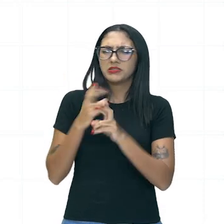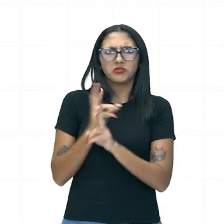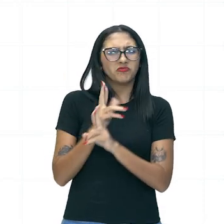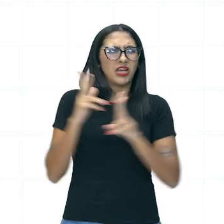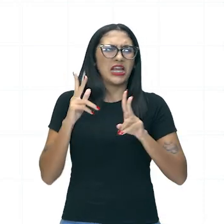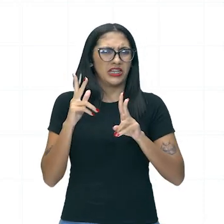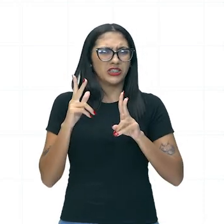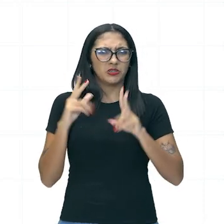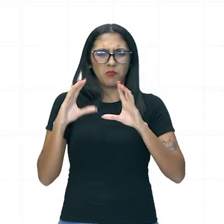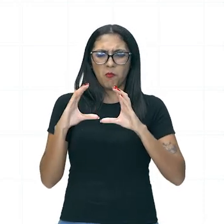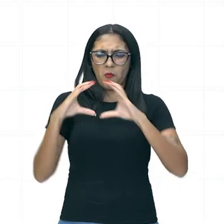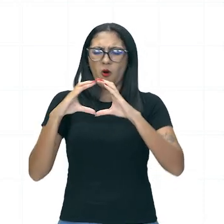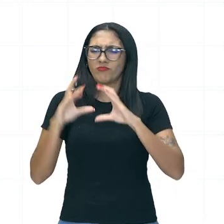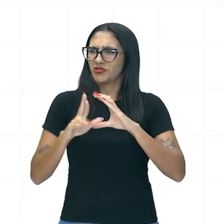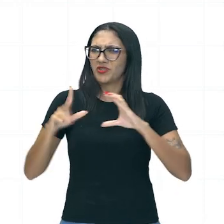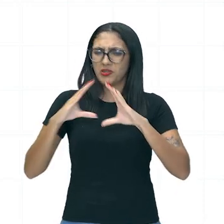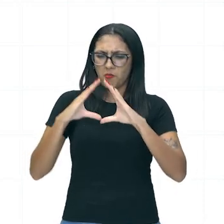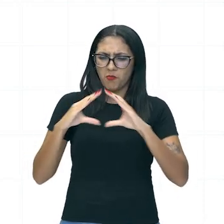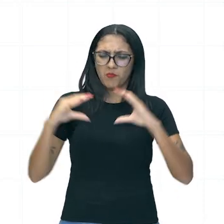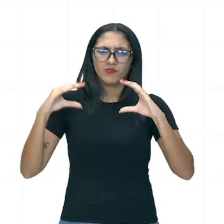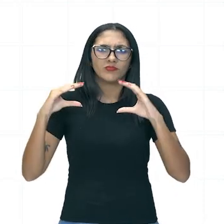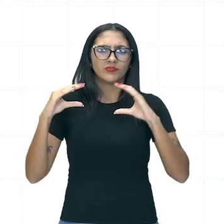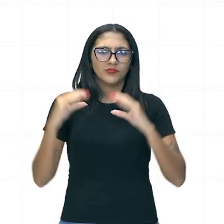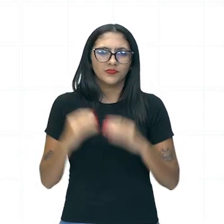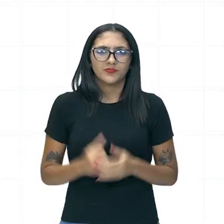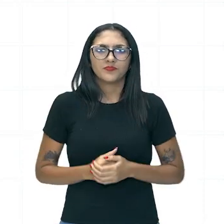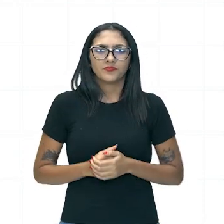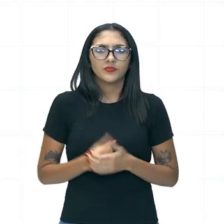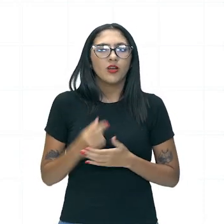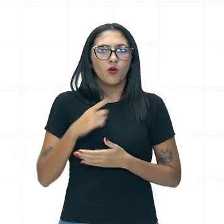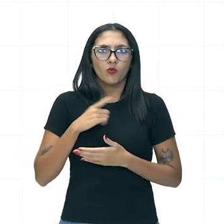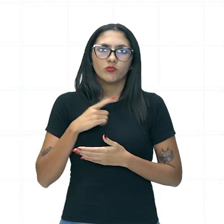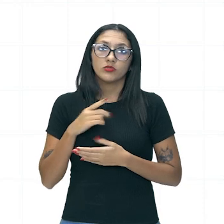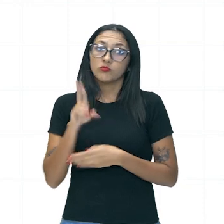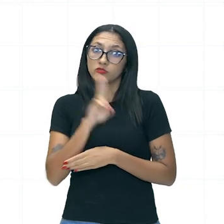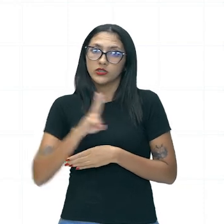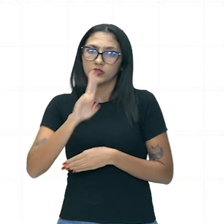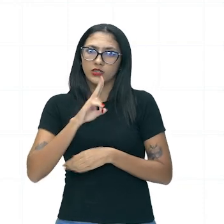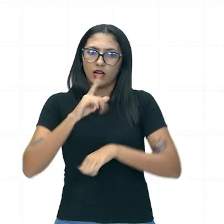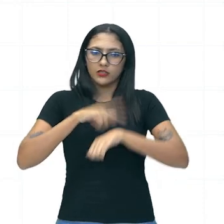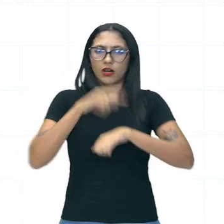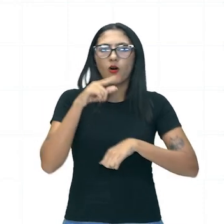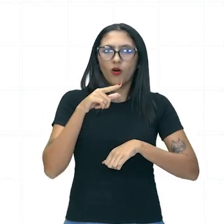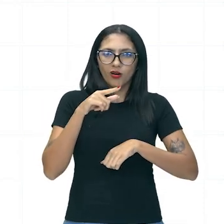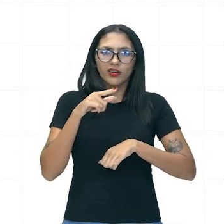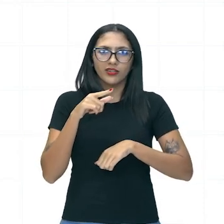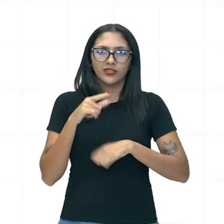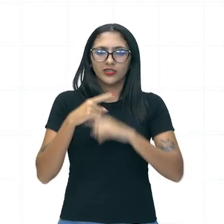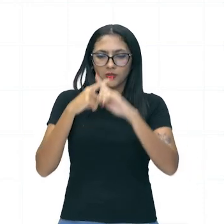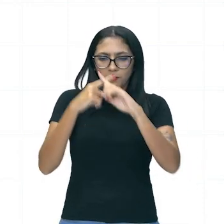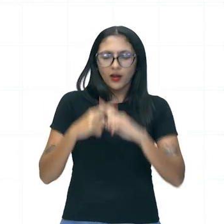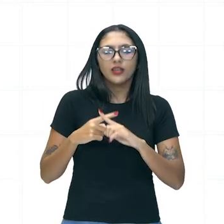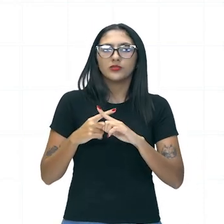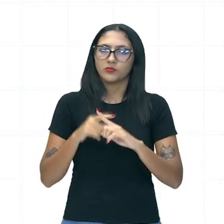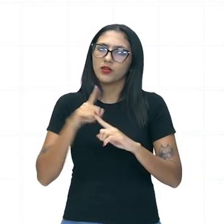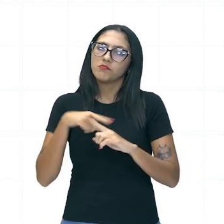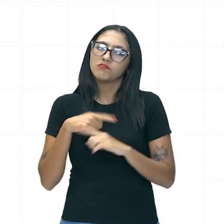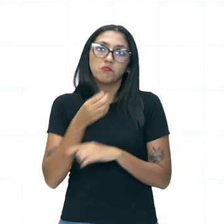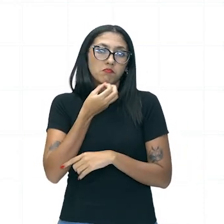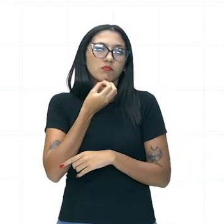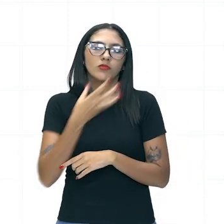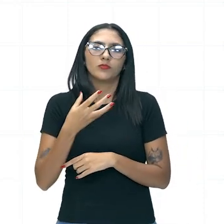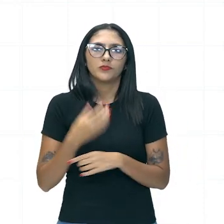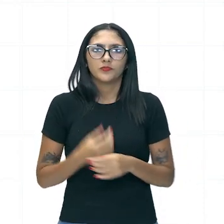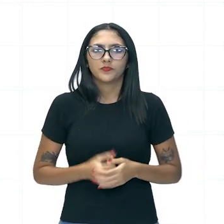mas dentro do jogo, propriamente dito, faz todo o sentido, ok? E como eu já falei